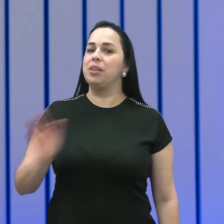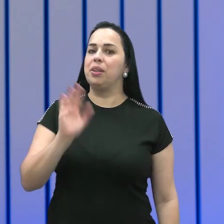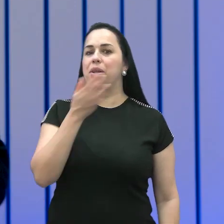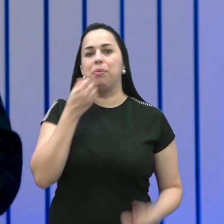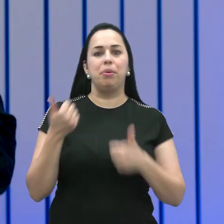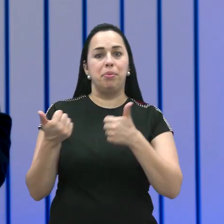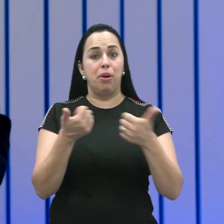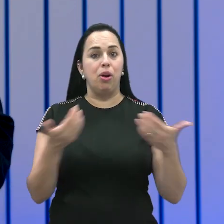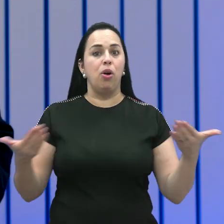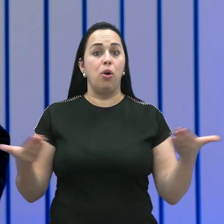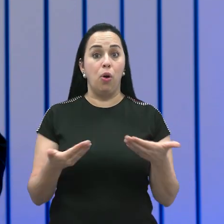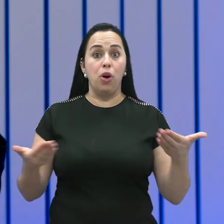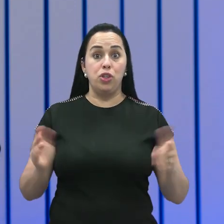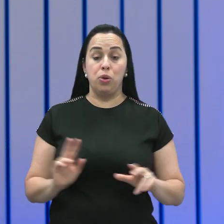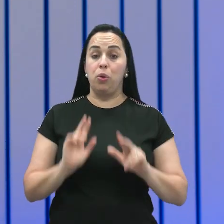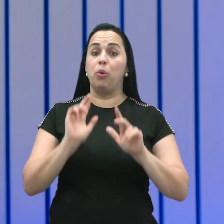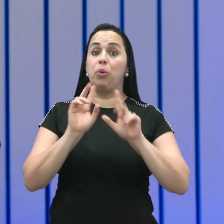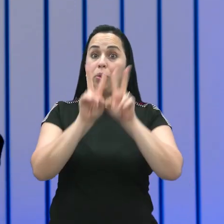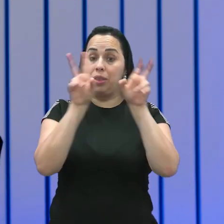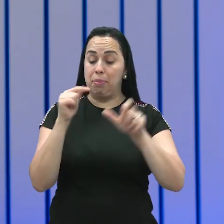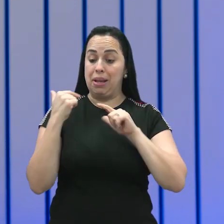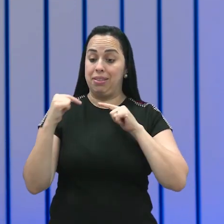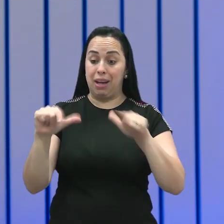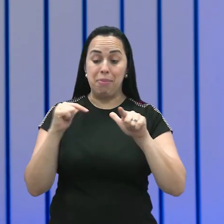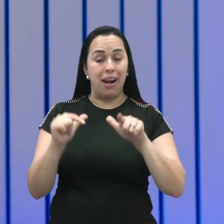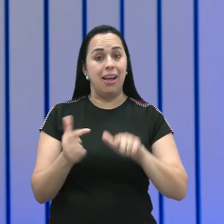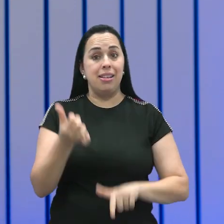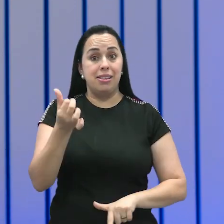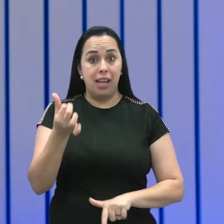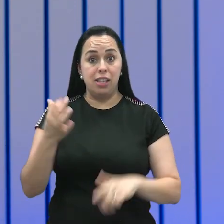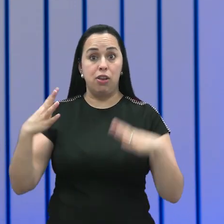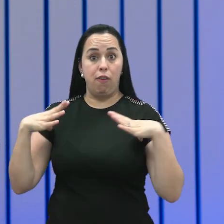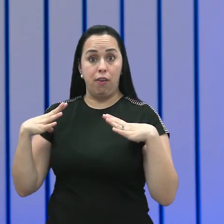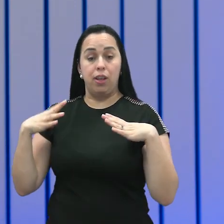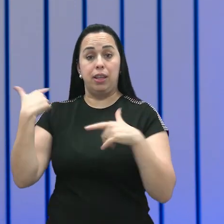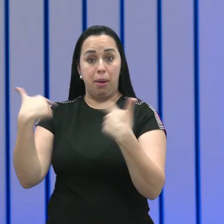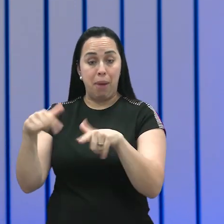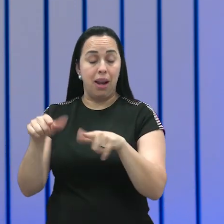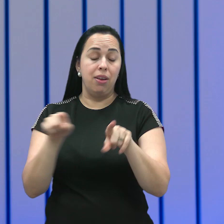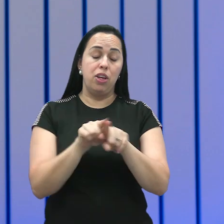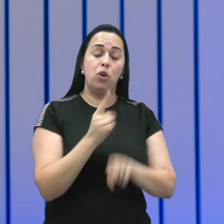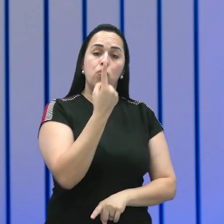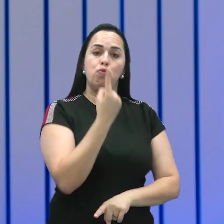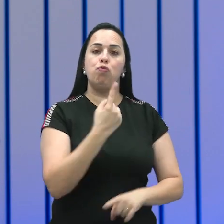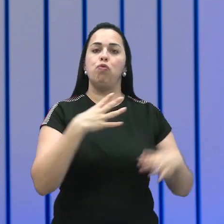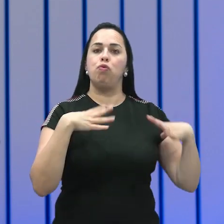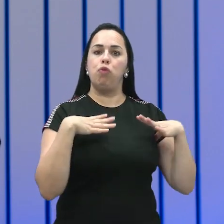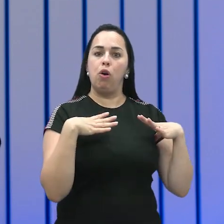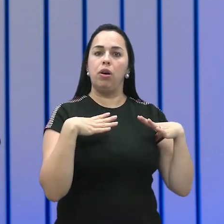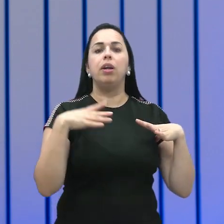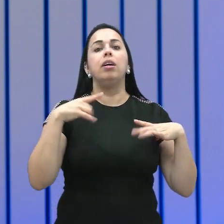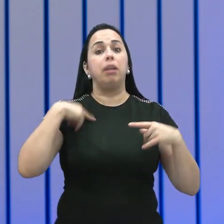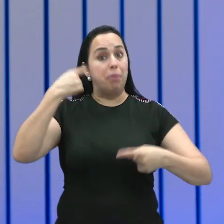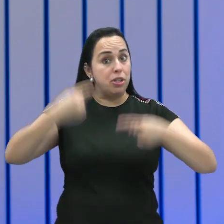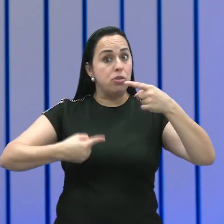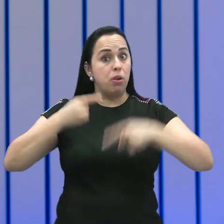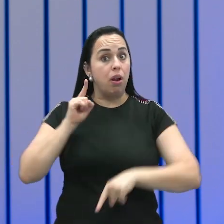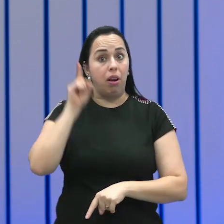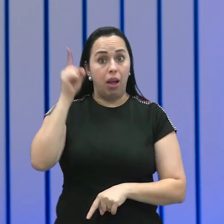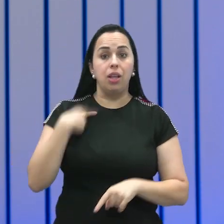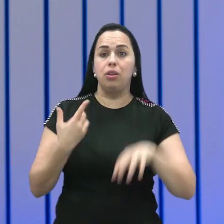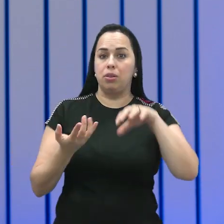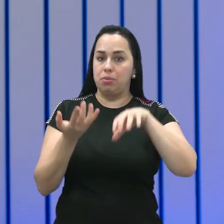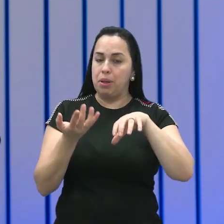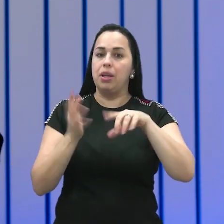Oi, tudo bem? A discussão sobre a escala de trabalho 6x1 ganhou repercussão e chegou ao Congresso Nacional. Realidade na